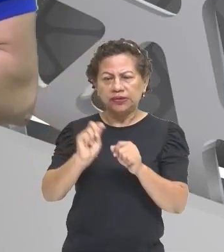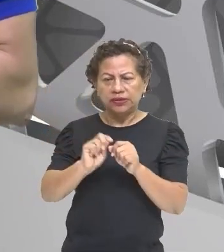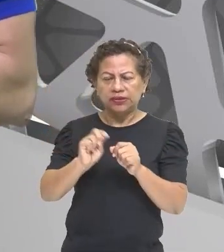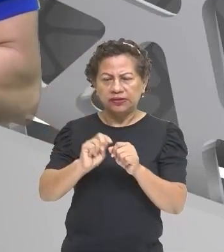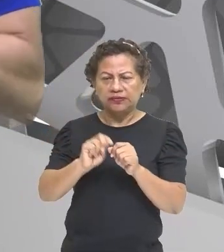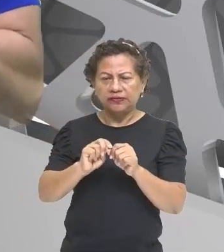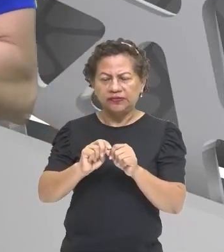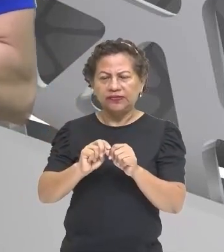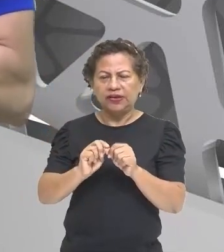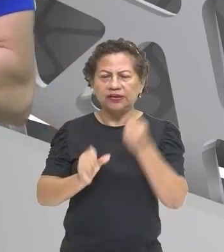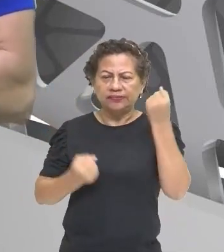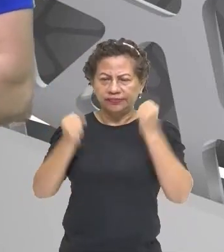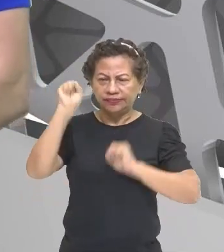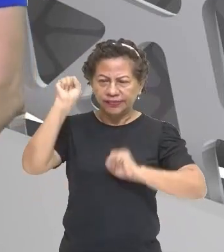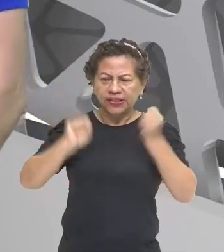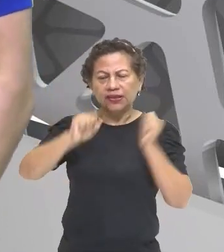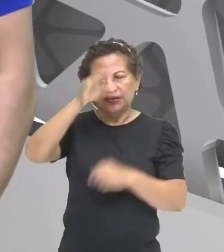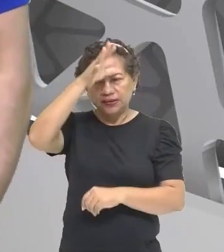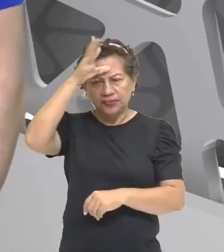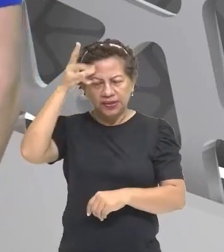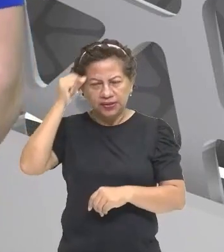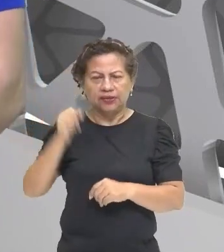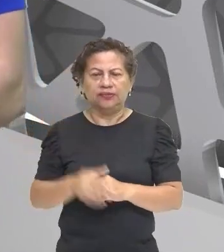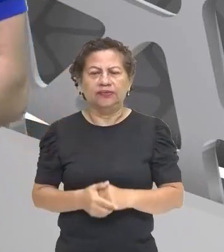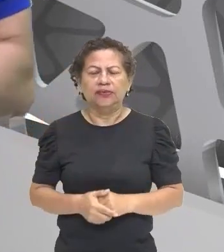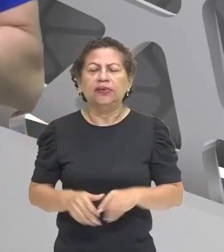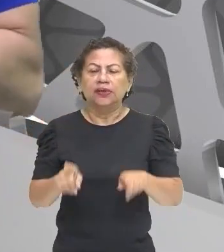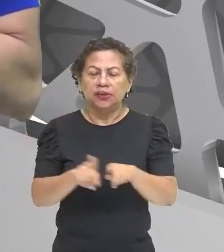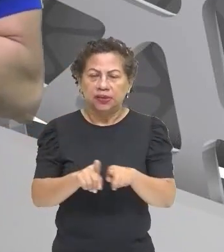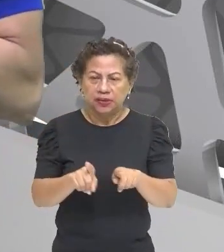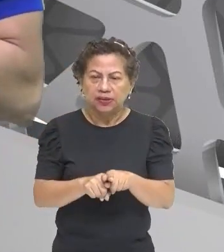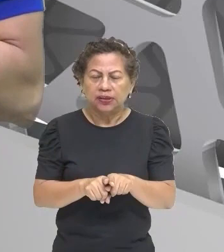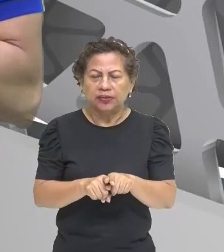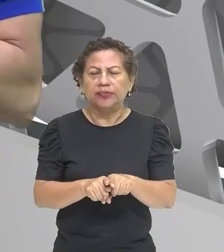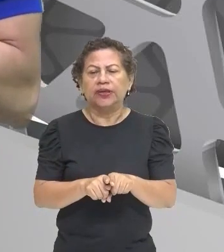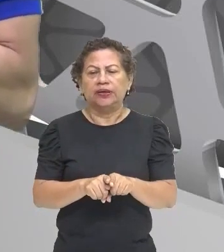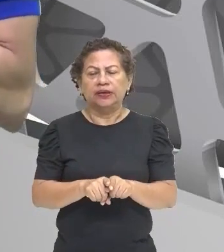polo industrial da nossa cidade. Destaco também